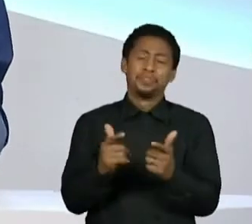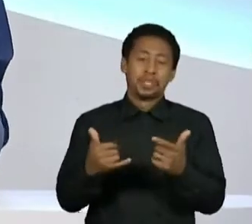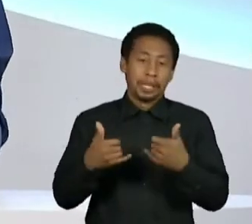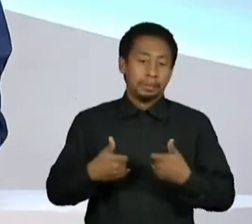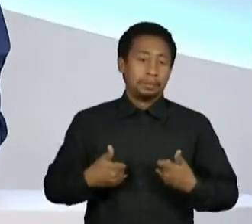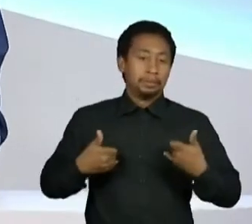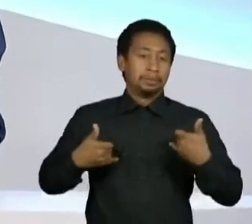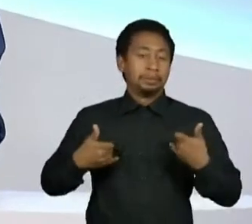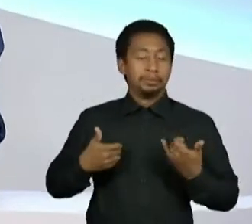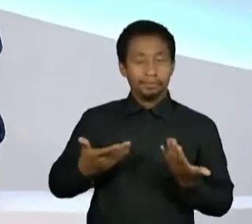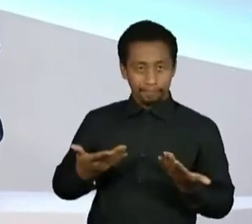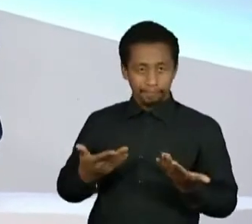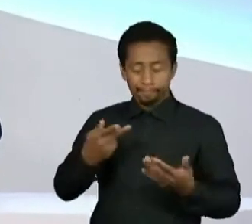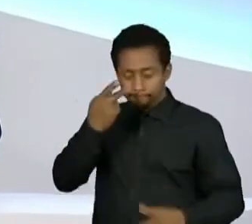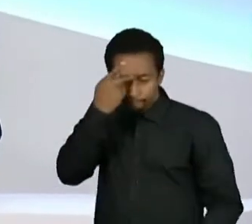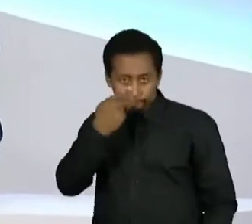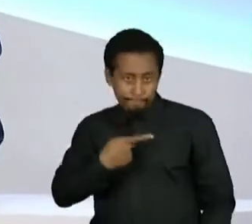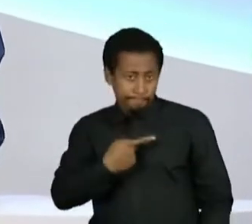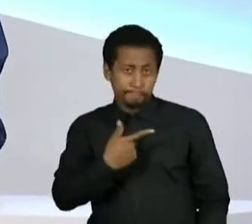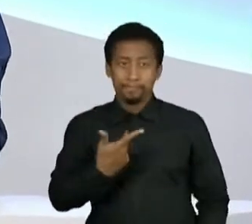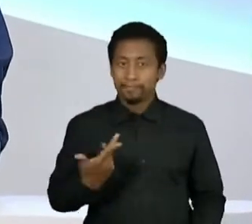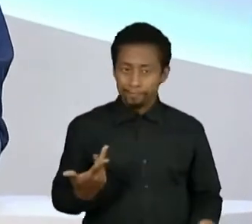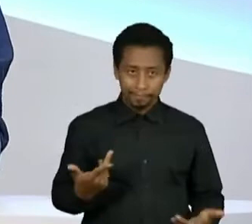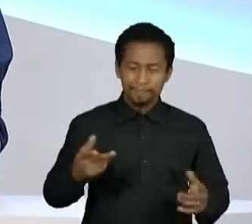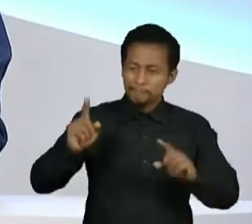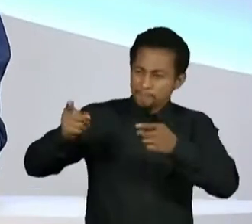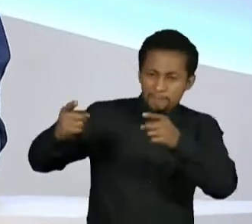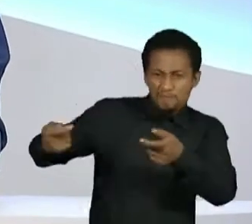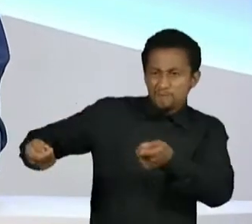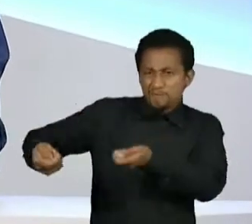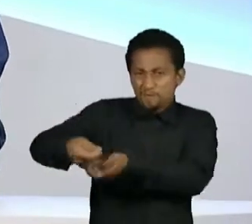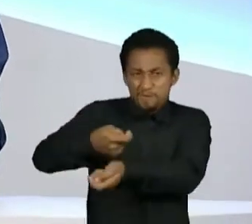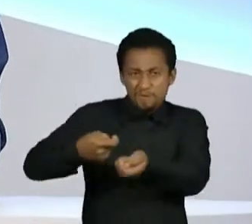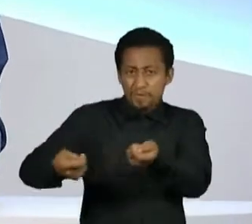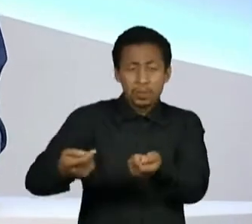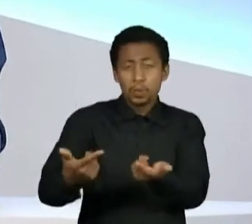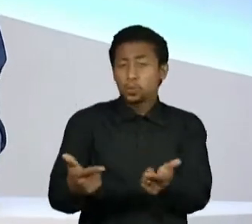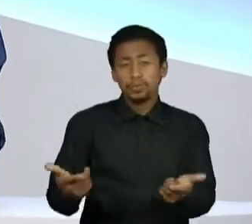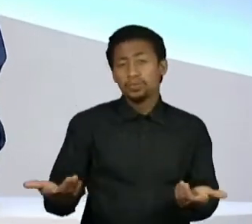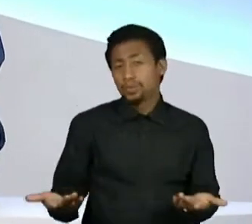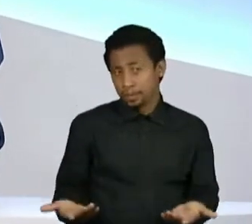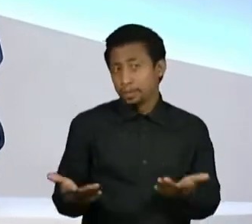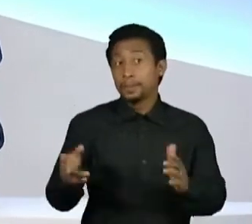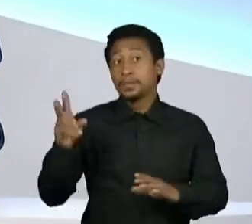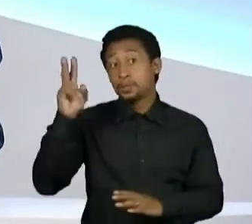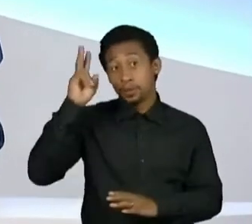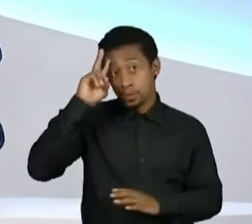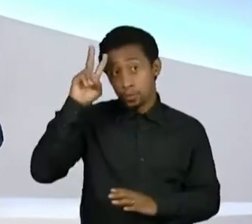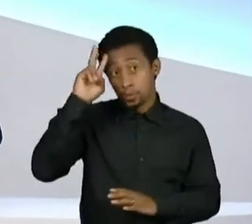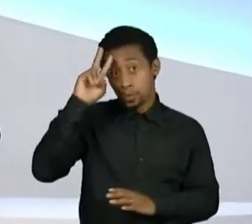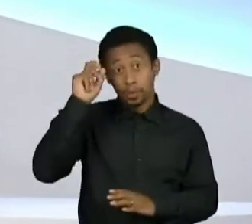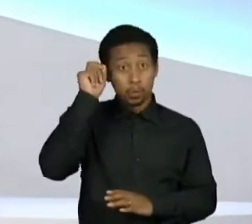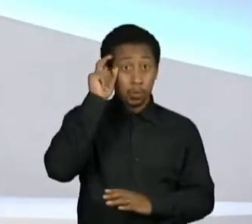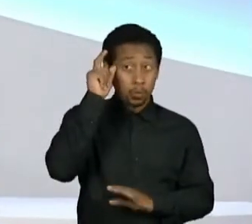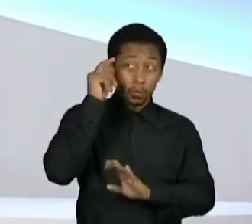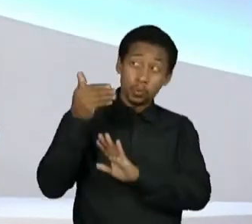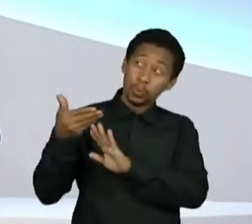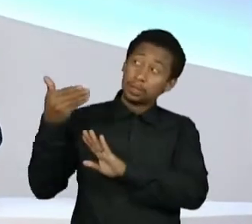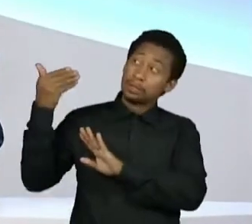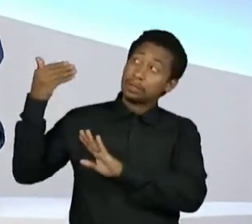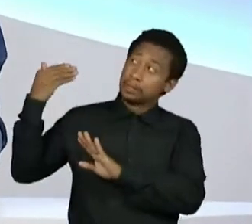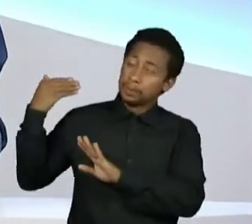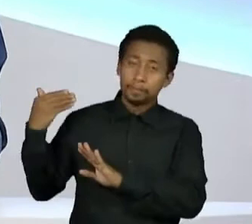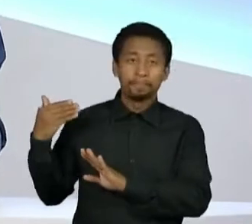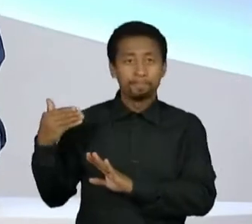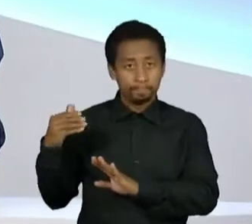egoísmo, enfim, jogos de poder. Enfim, será que a história da cultura ela não se dá dessa maneira, essas narrativas